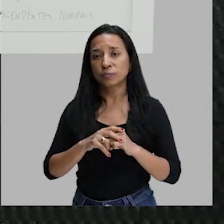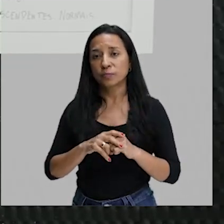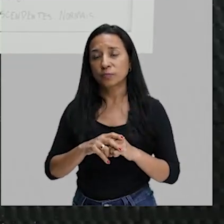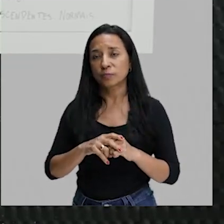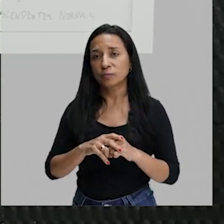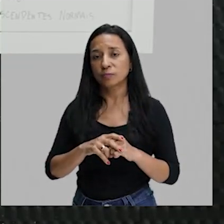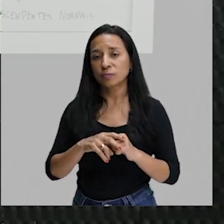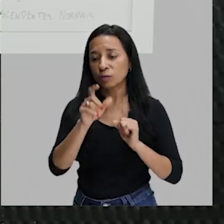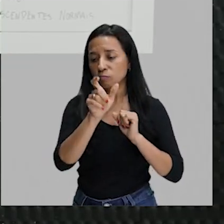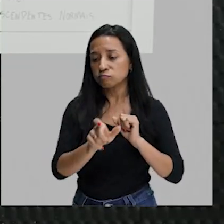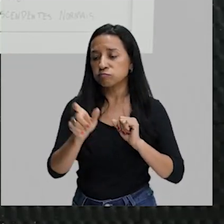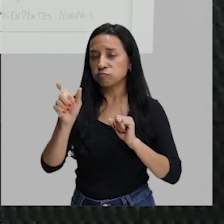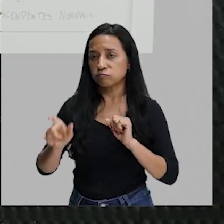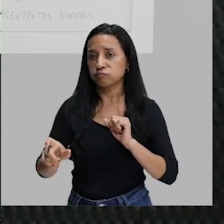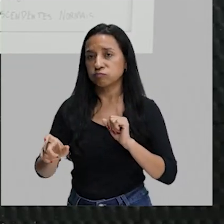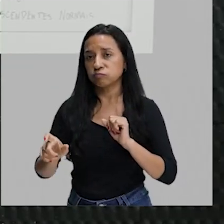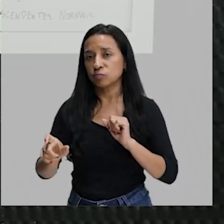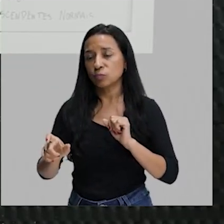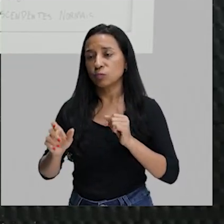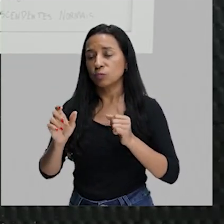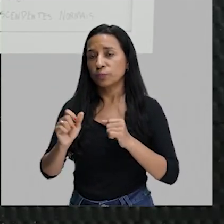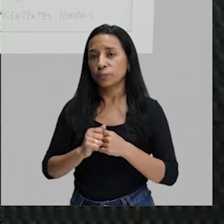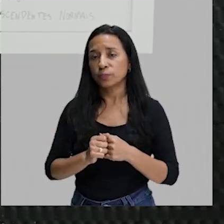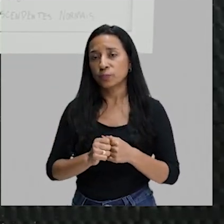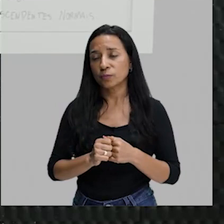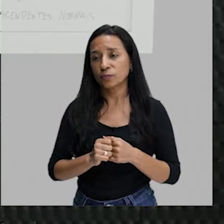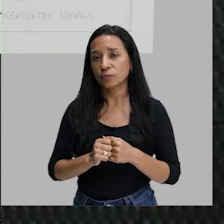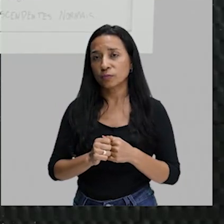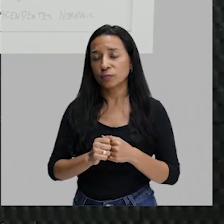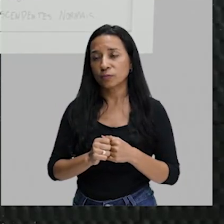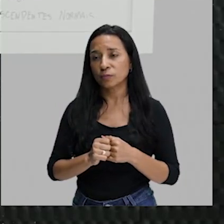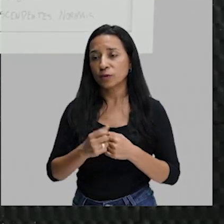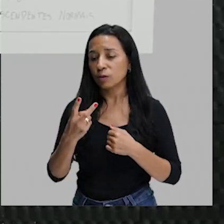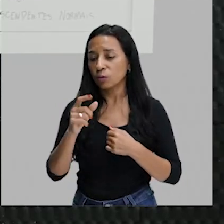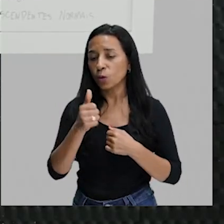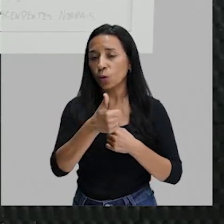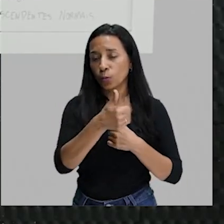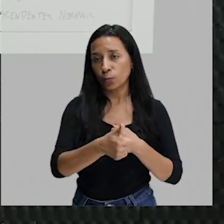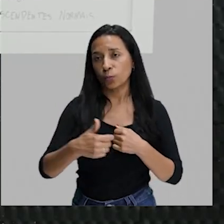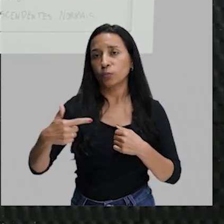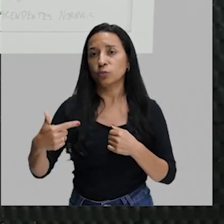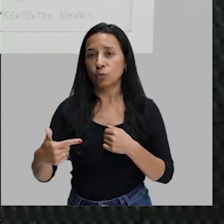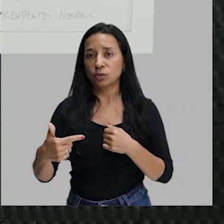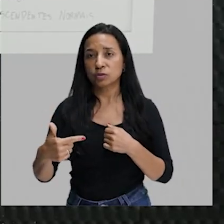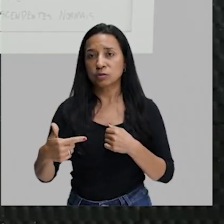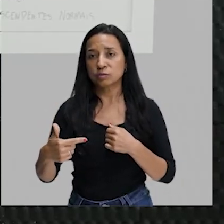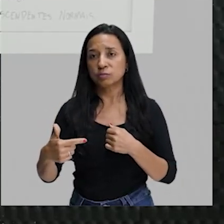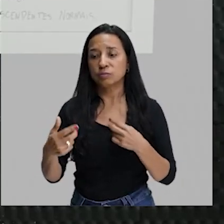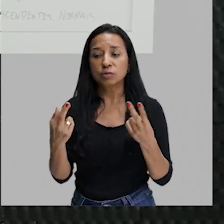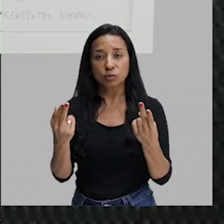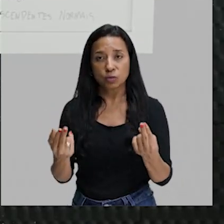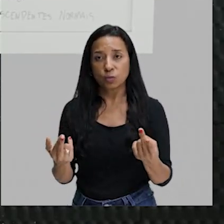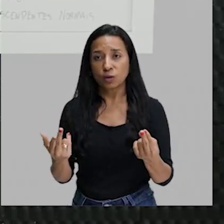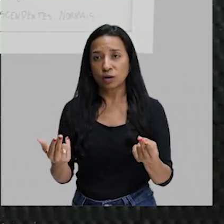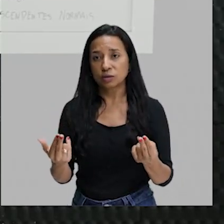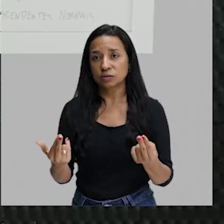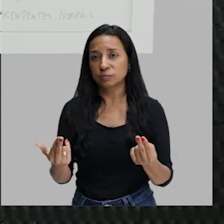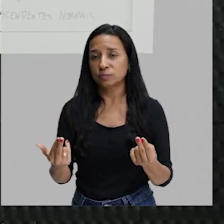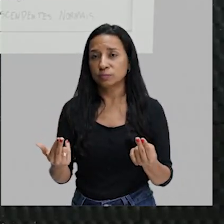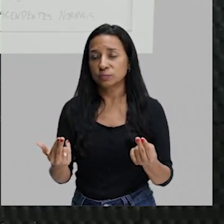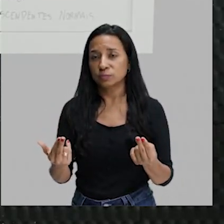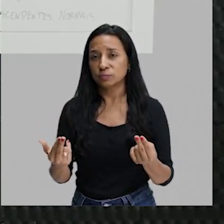e 2 da primeira geração. Olha aqui, ó, o casal 1 e 2. Eles são iguais, né, pessoal? Eles não